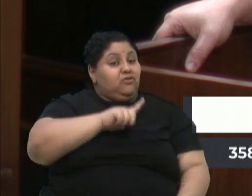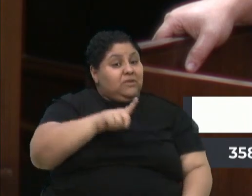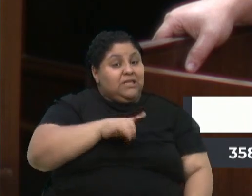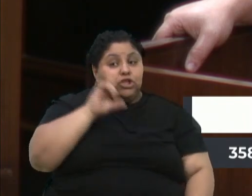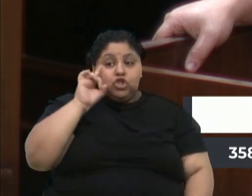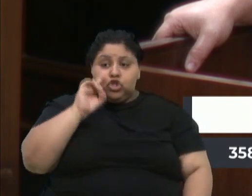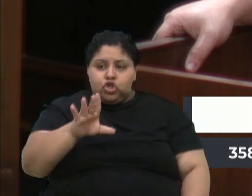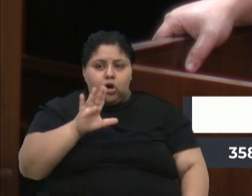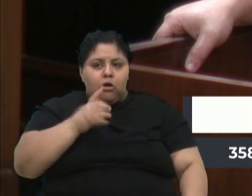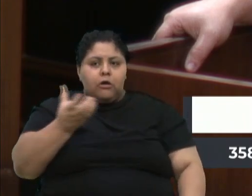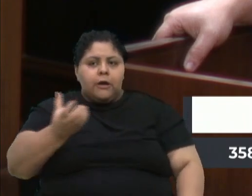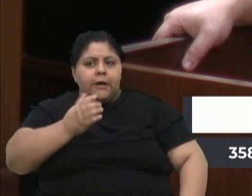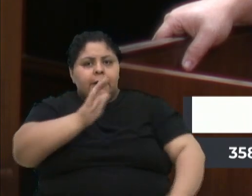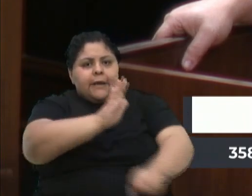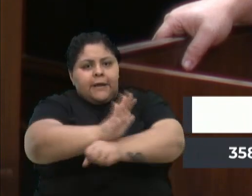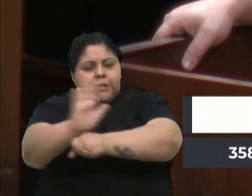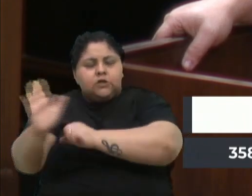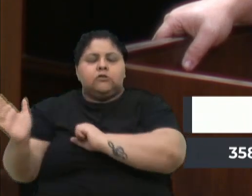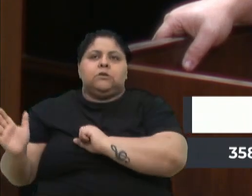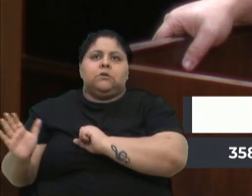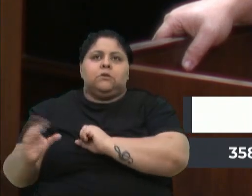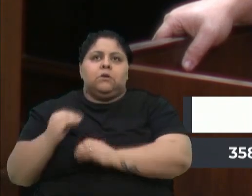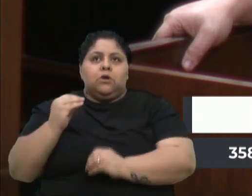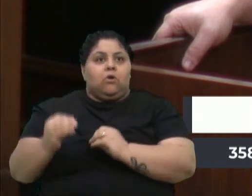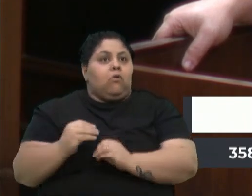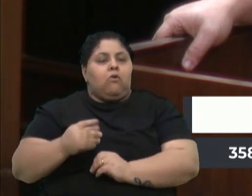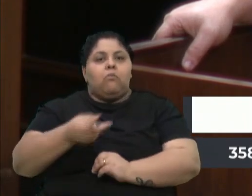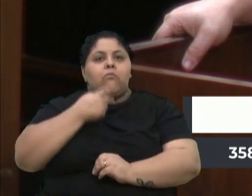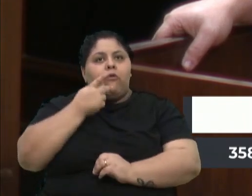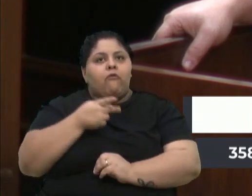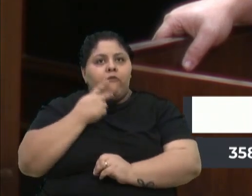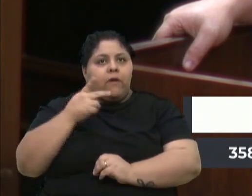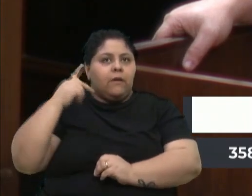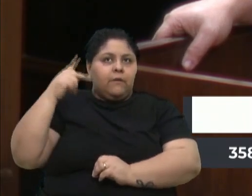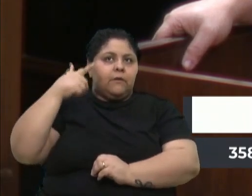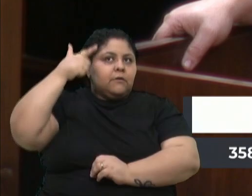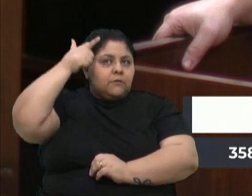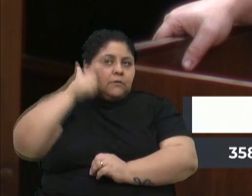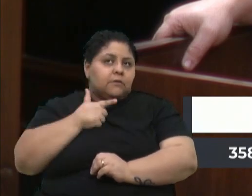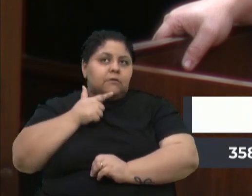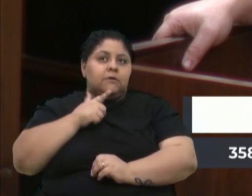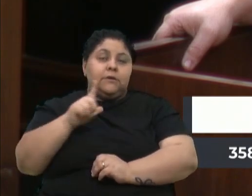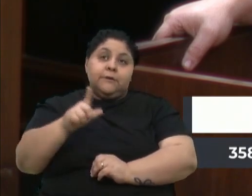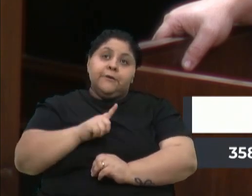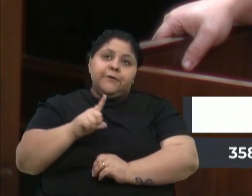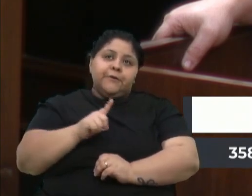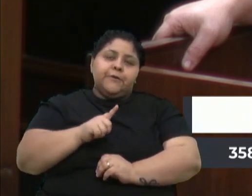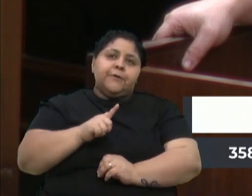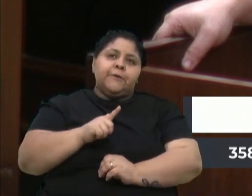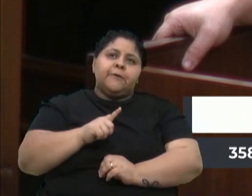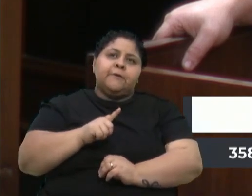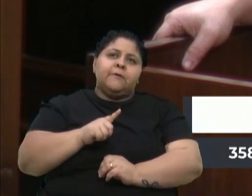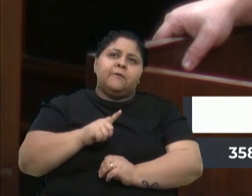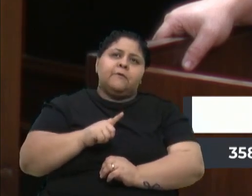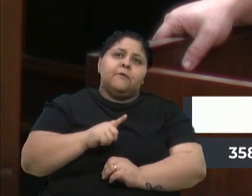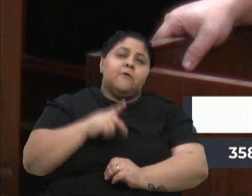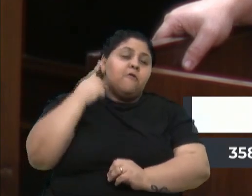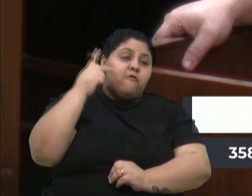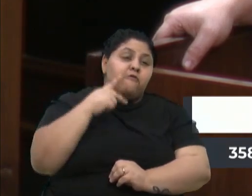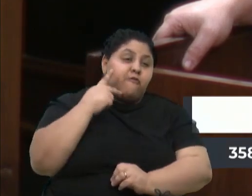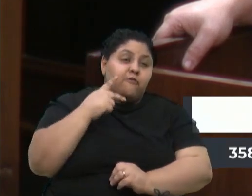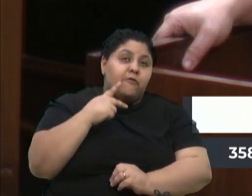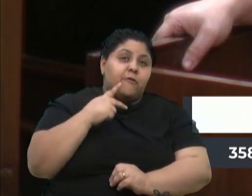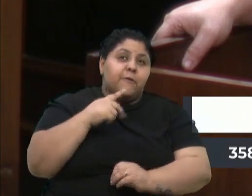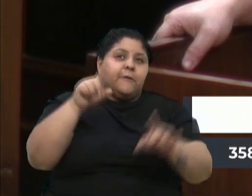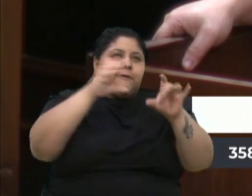ajudar. Só que nem eu disse, vereador Lucas, tem alguns que estão ociosos, e o senhor tem razão. Se está ocioso,